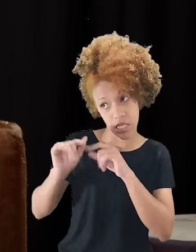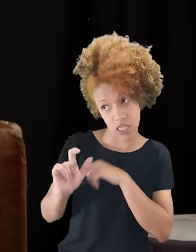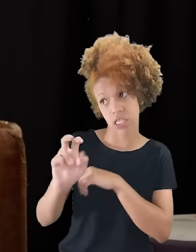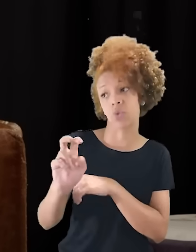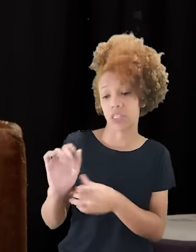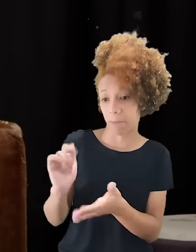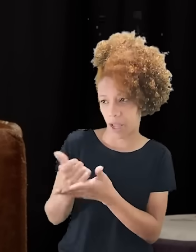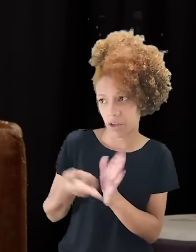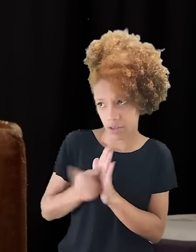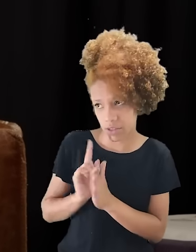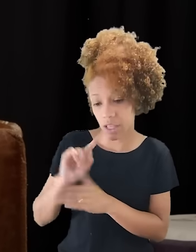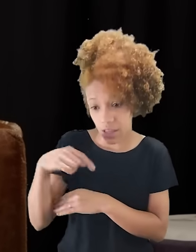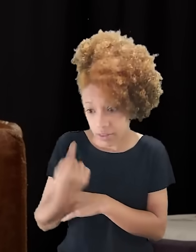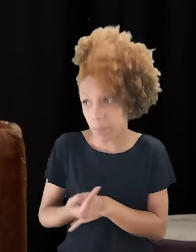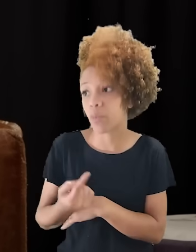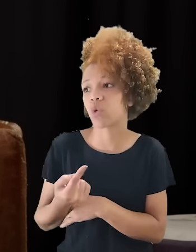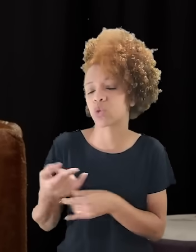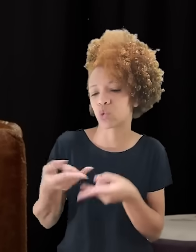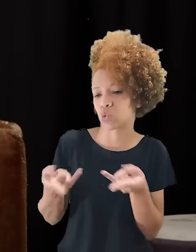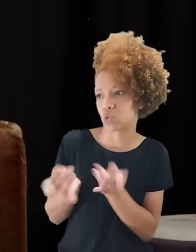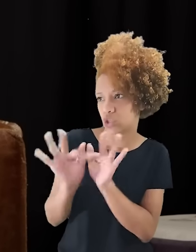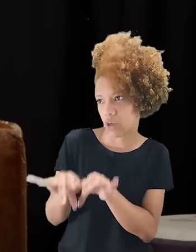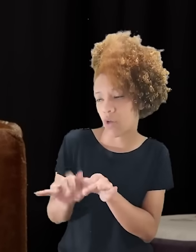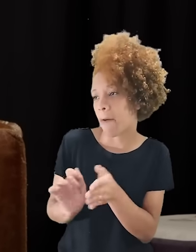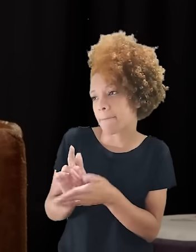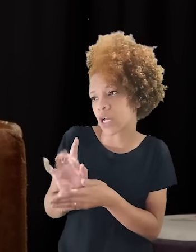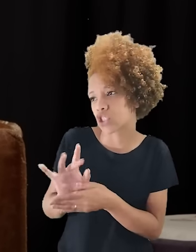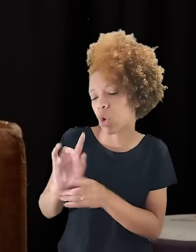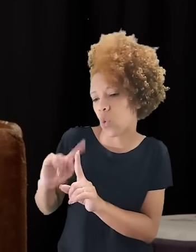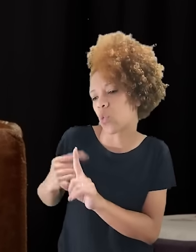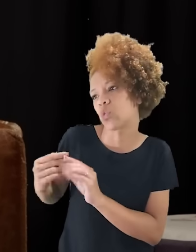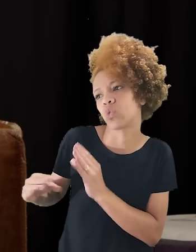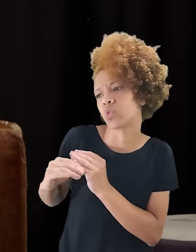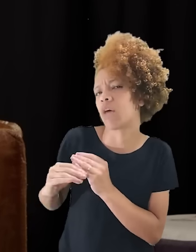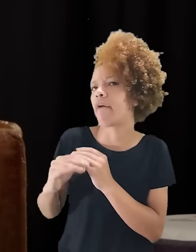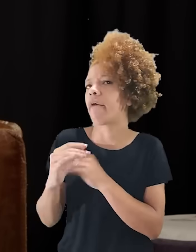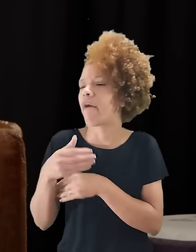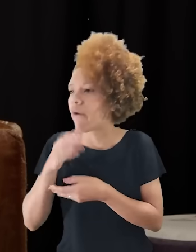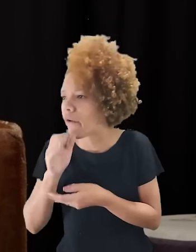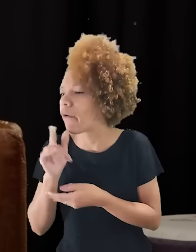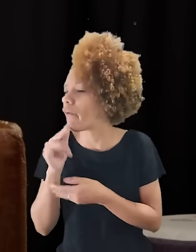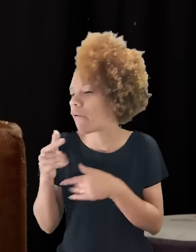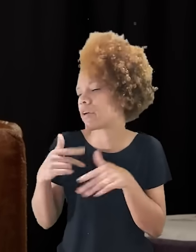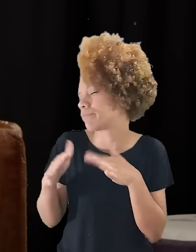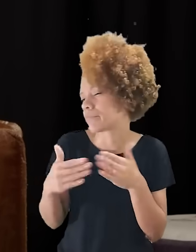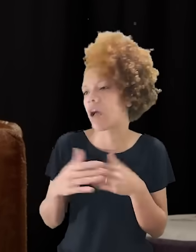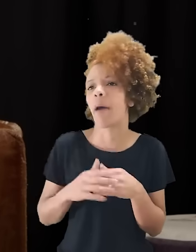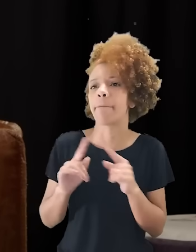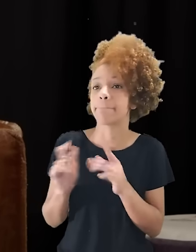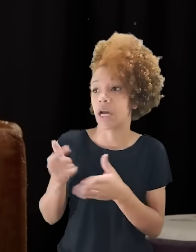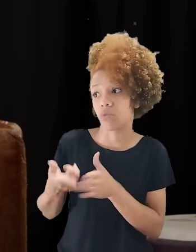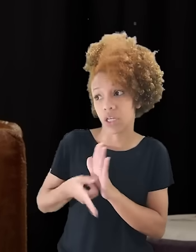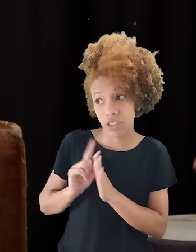estrelas você paga antes né depois no checkout você só paga o quê os extras que você consumiu etc e tal então já